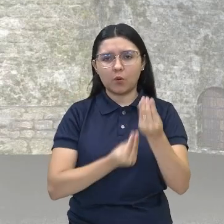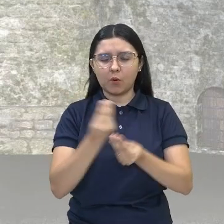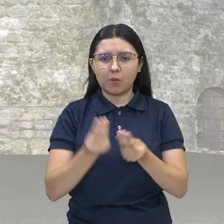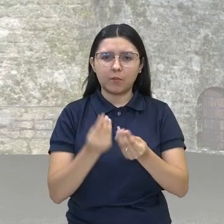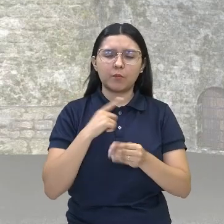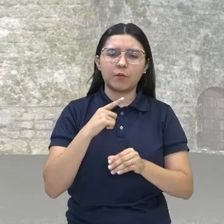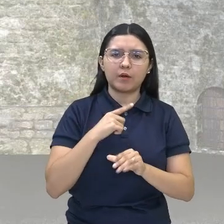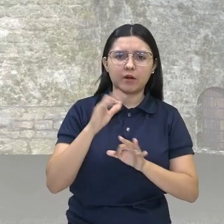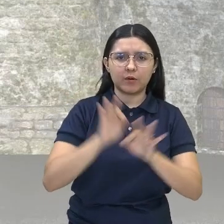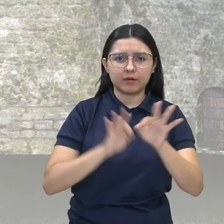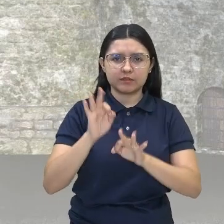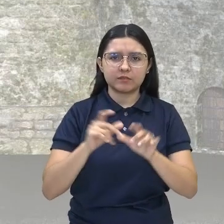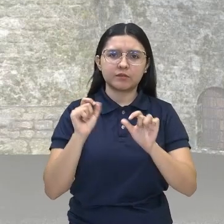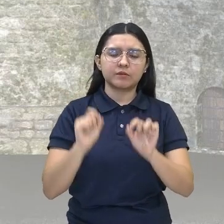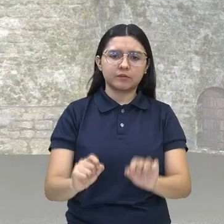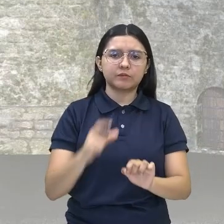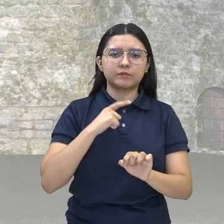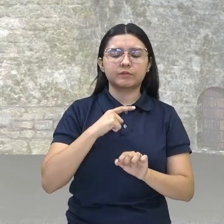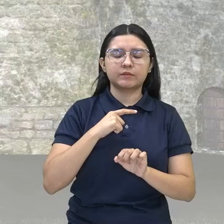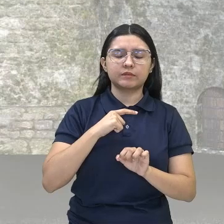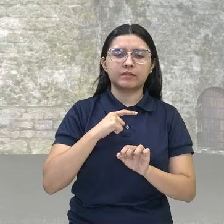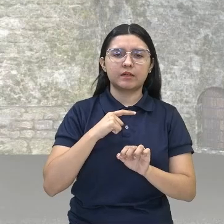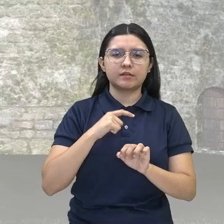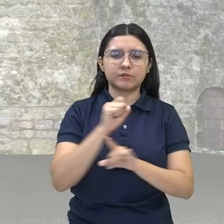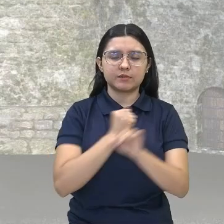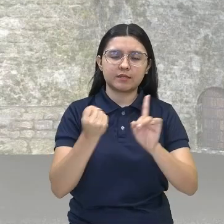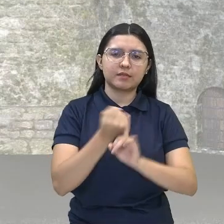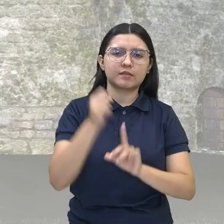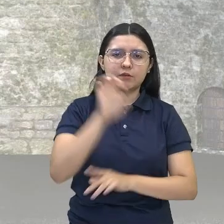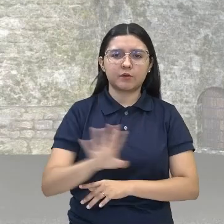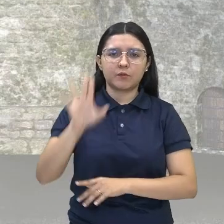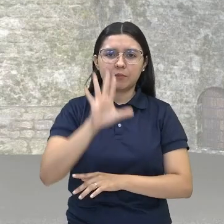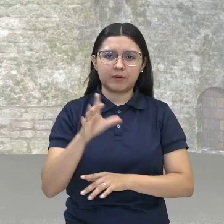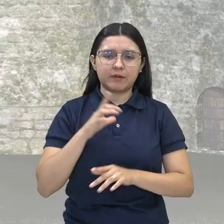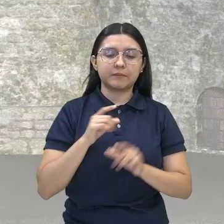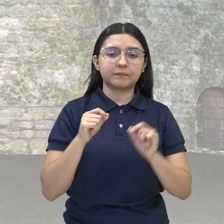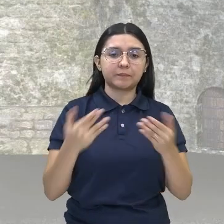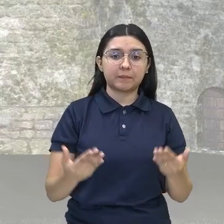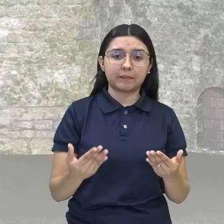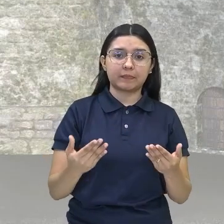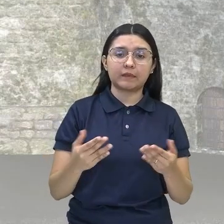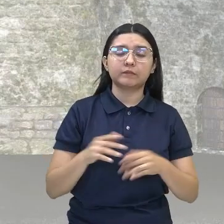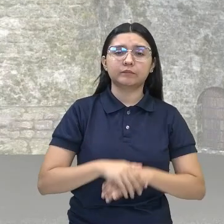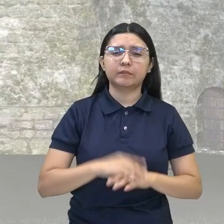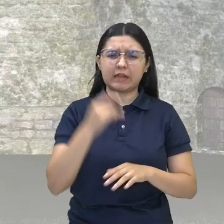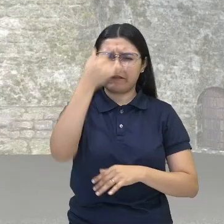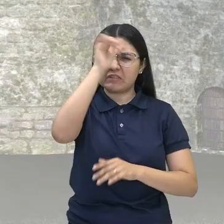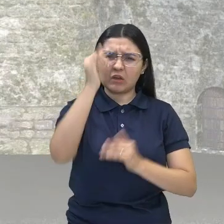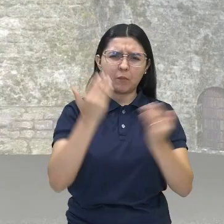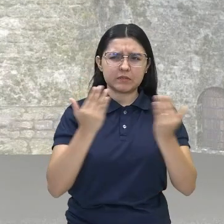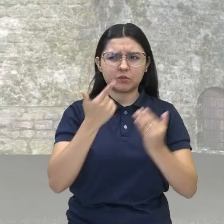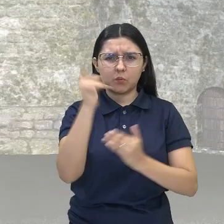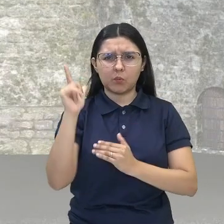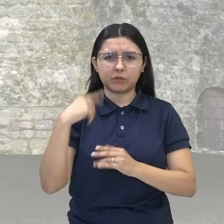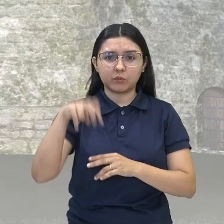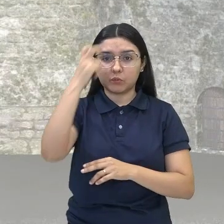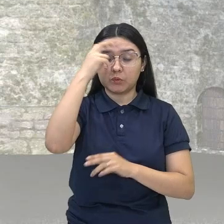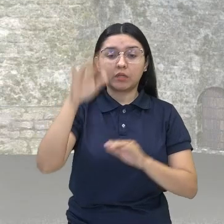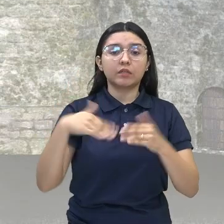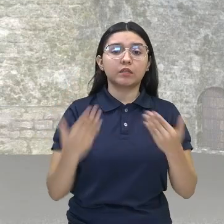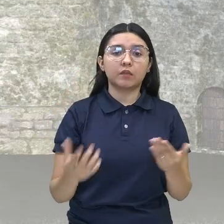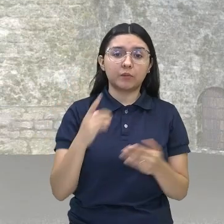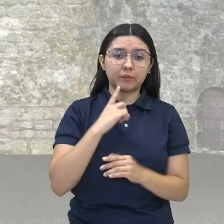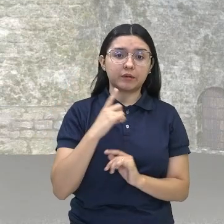a sociedade europeia na Idade Média. Lembrando, mais uma vez, para a gente não cometer anacronismo, quando falamos de